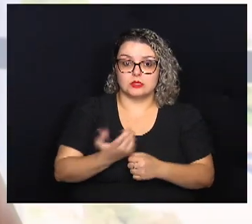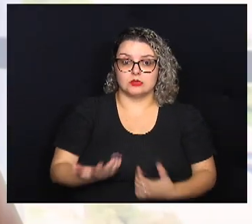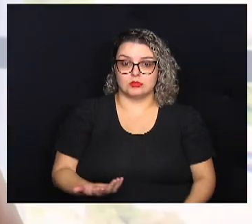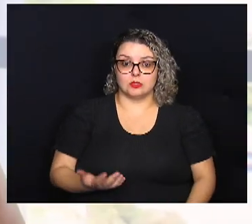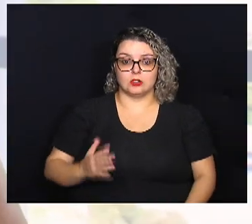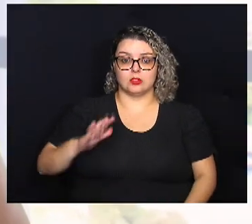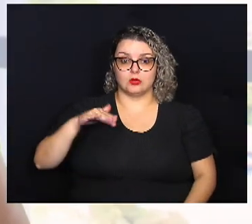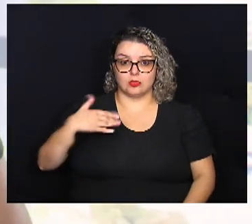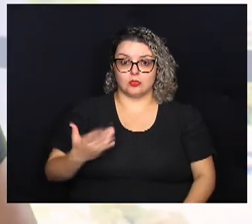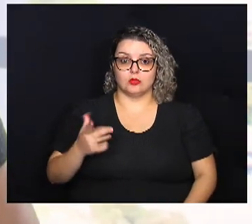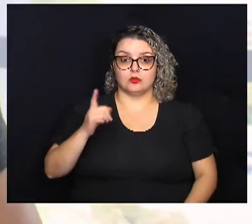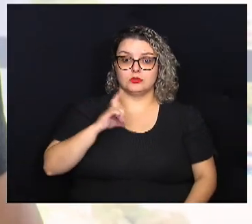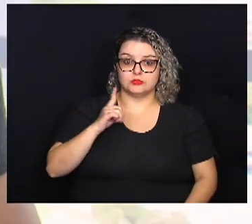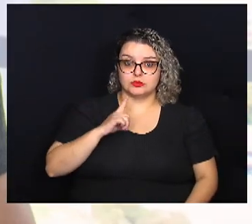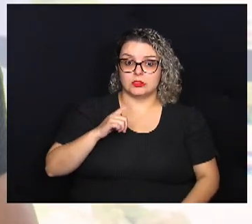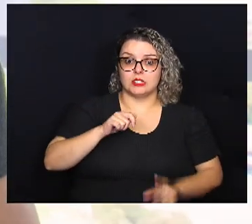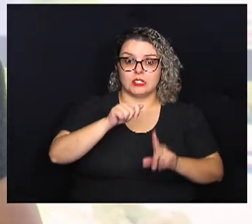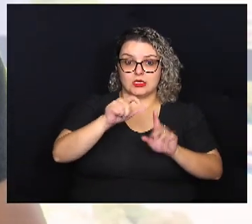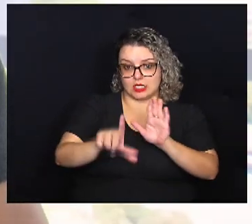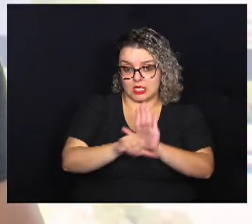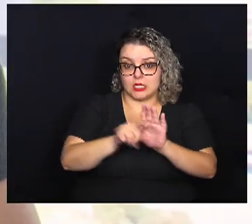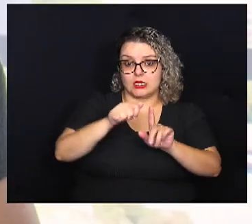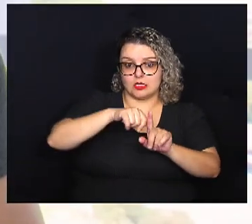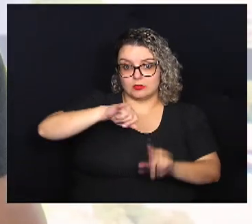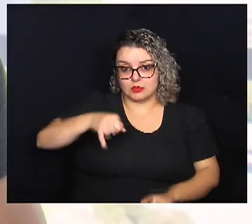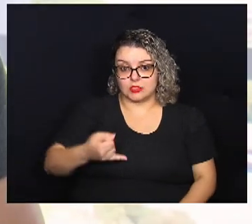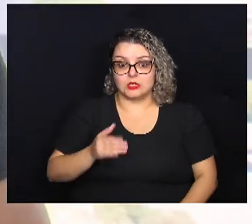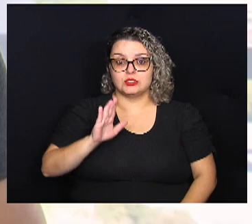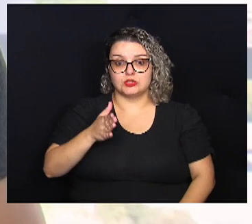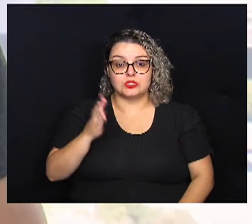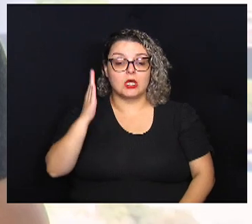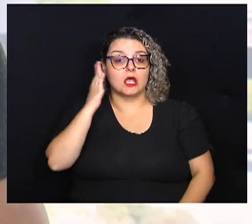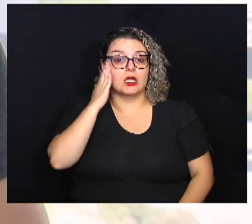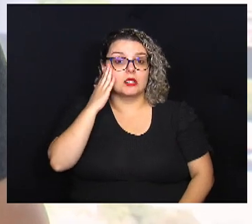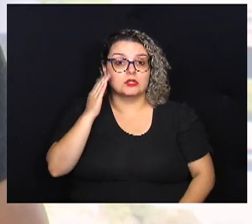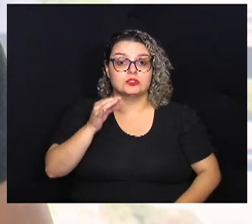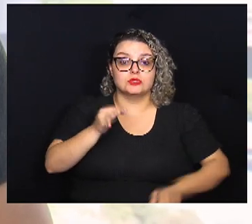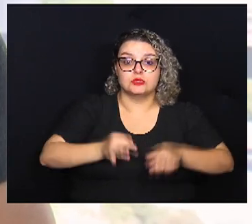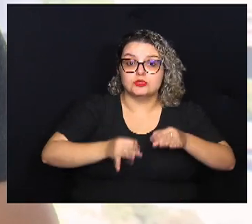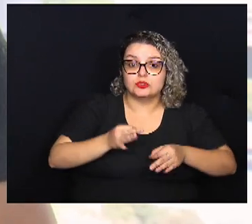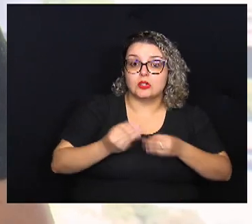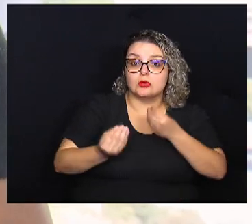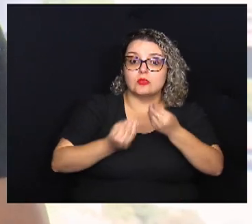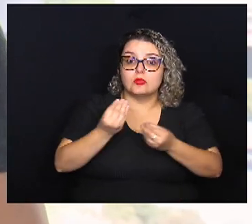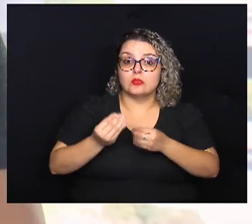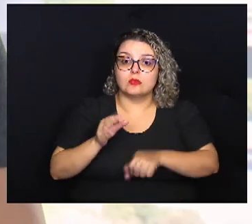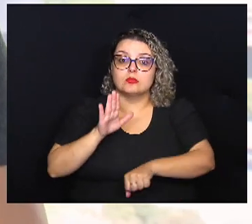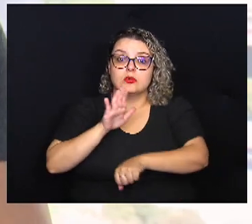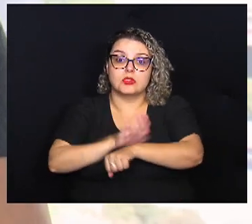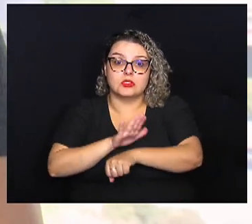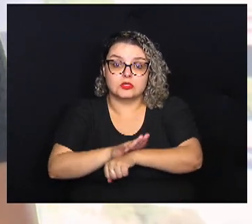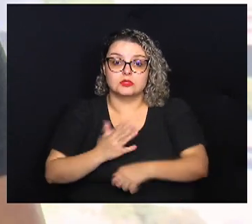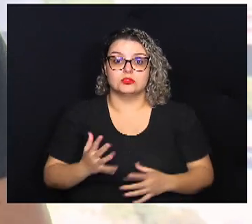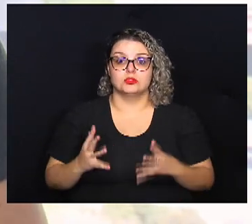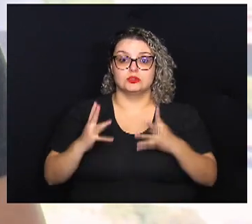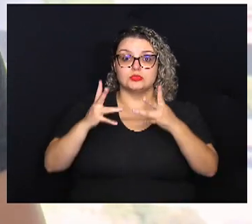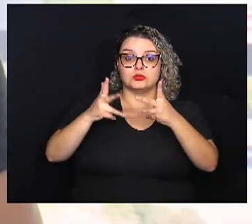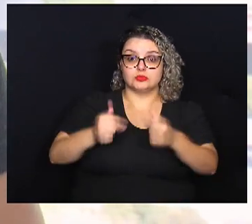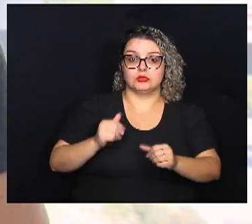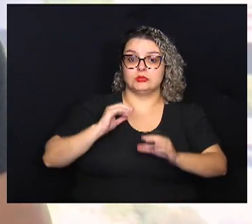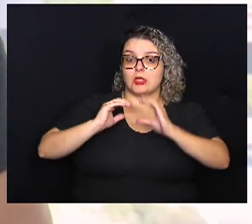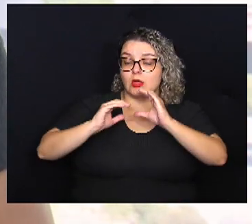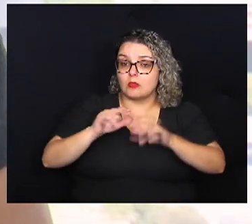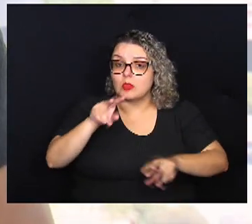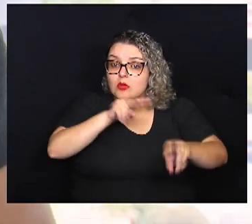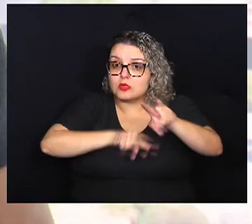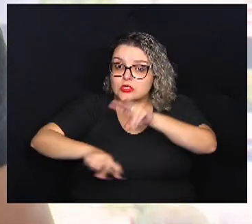saiu a lei em janeiro, a gente já estruturou, já entendeu juridicamente como que isso impactava. Nós criamos lá toda a comunicação visual